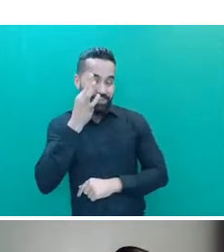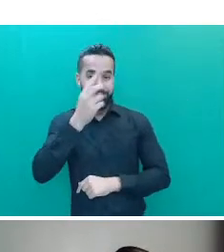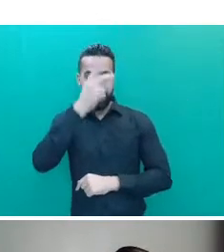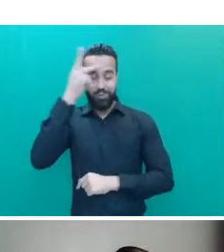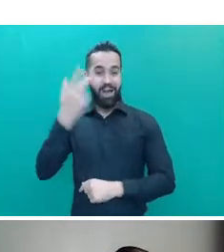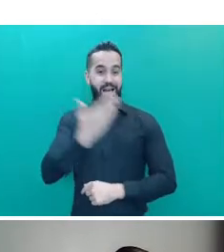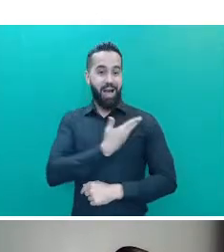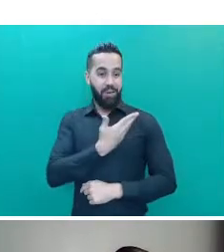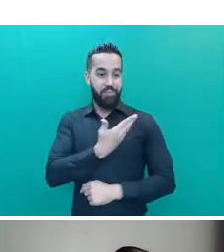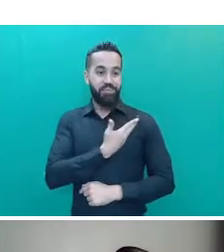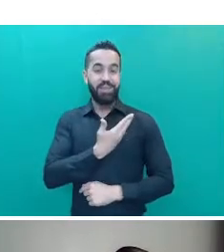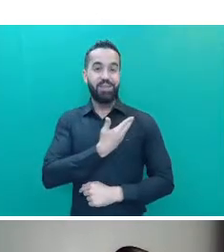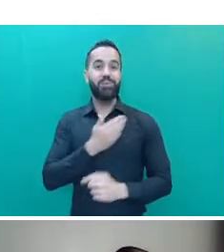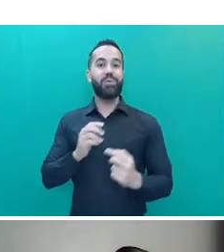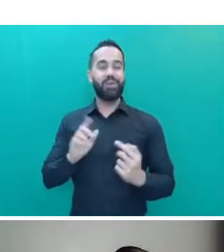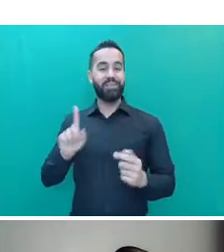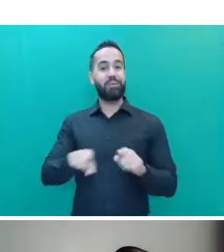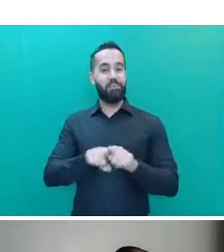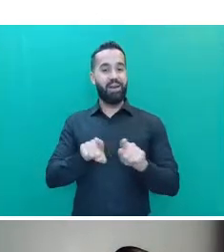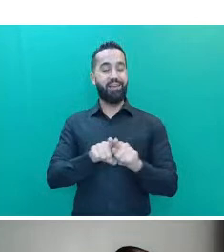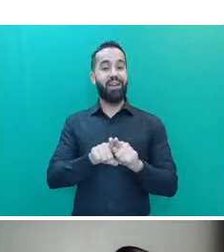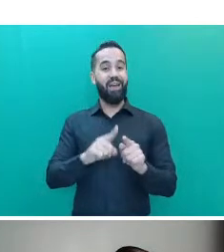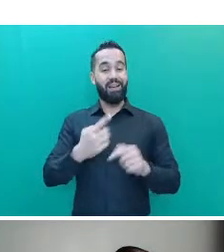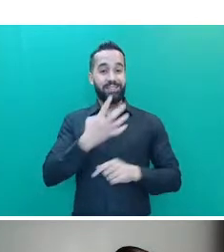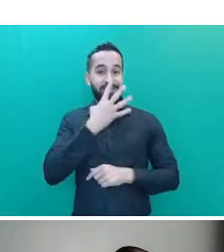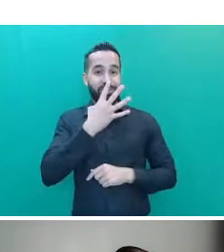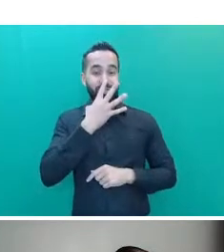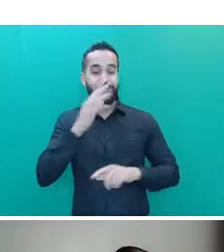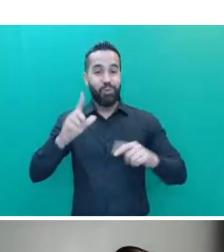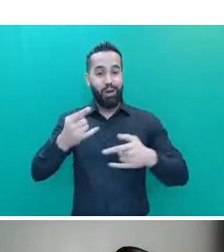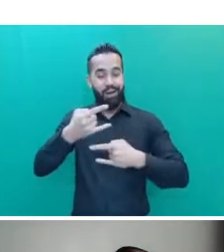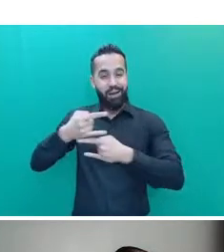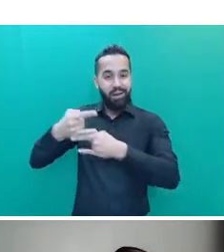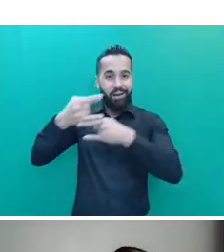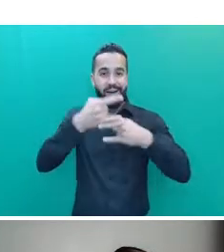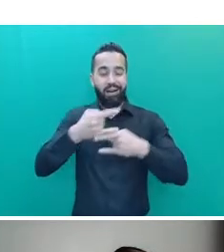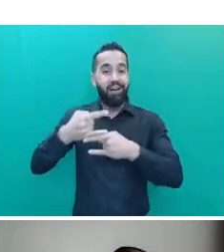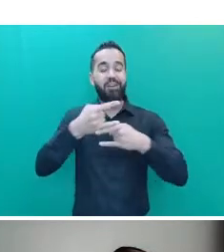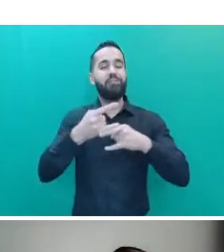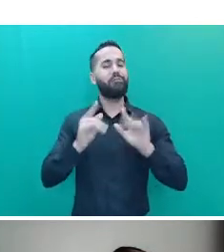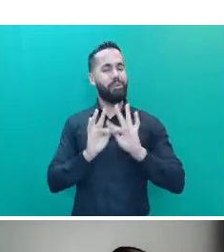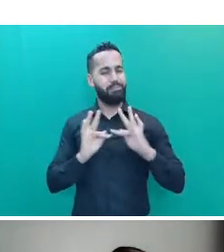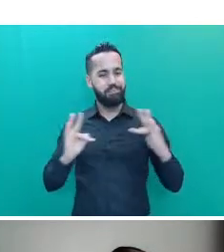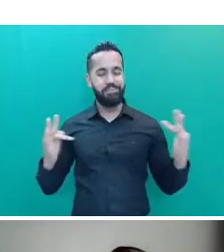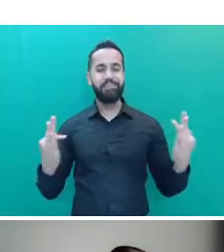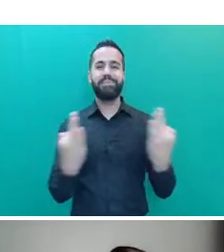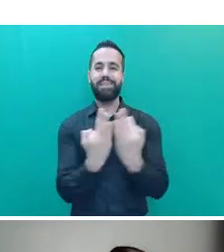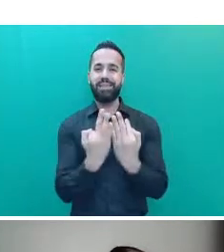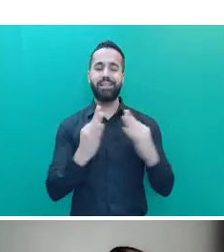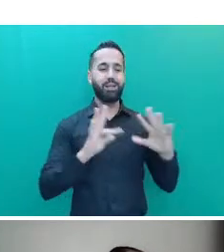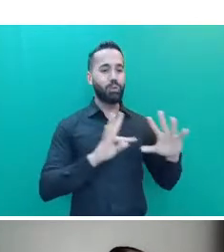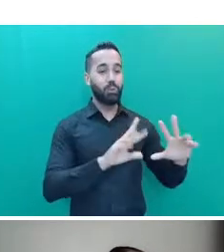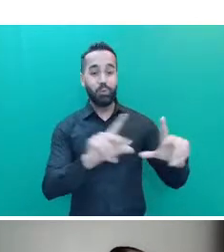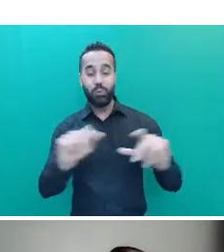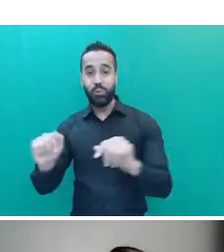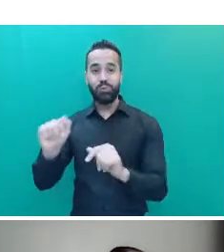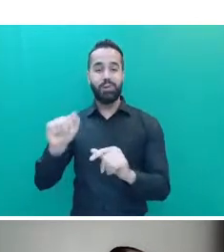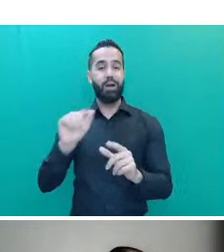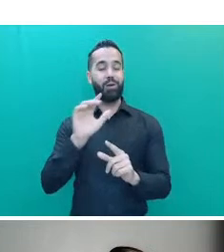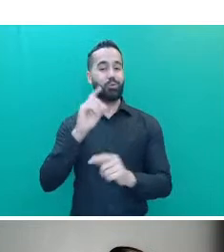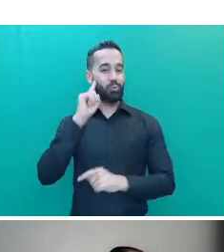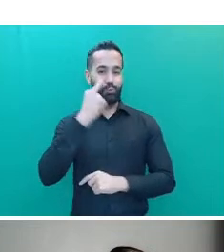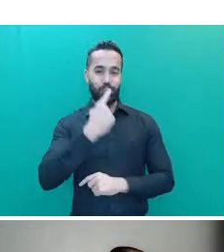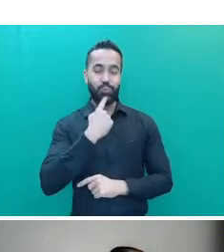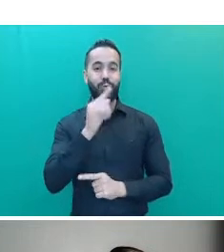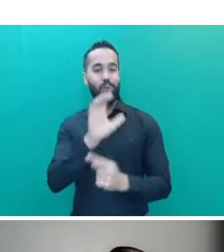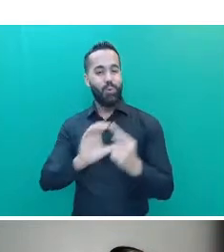aí que estavam assistindo na transmissão, minha família toda que está aí, toda a comunidade surda que também está assistindo. E